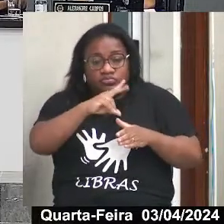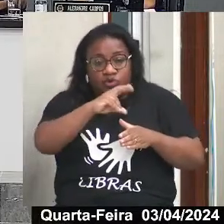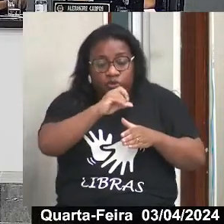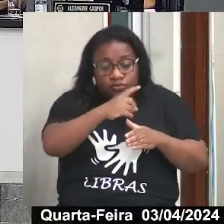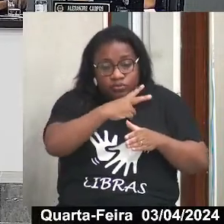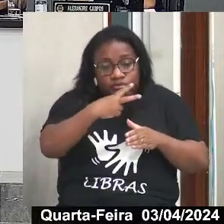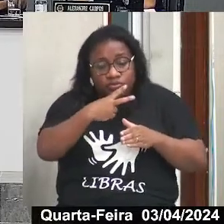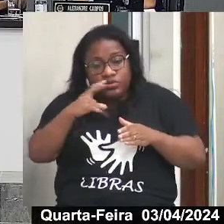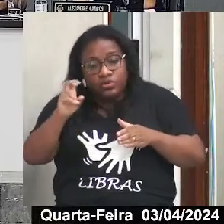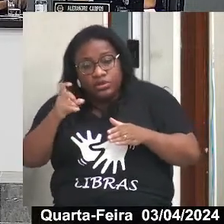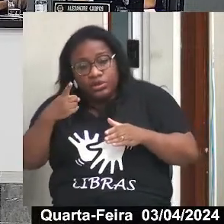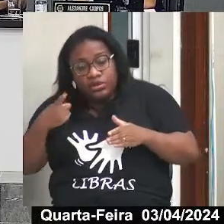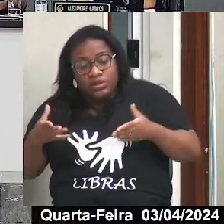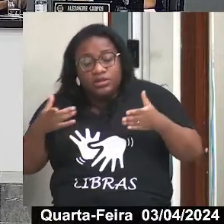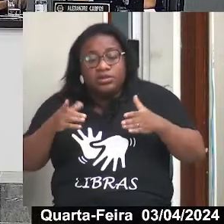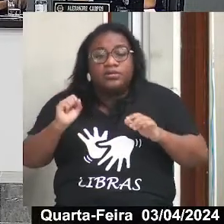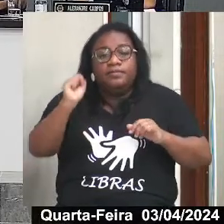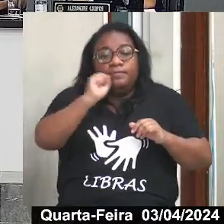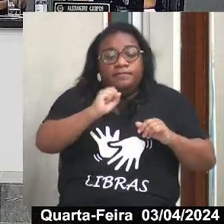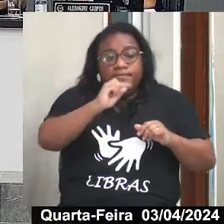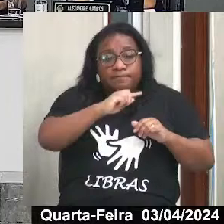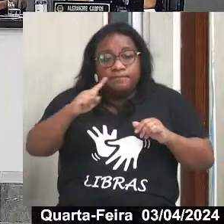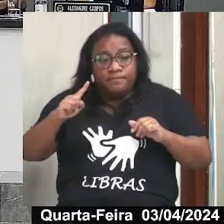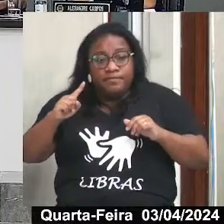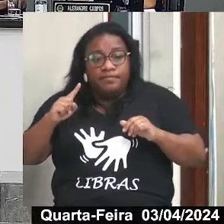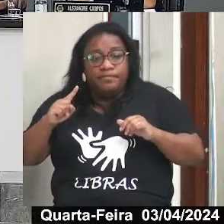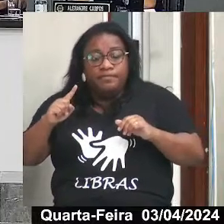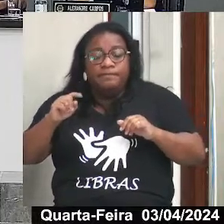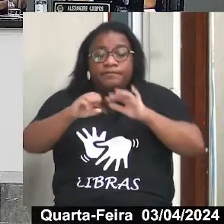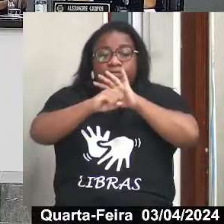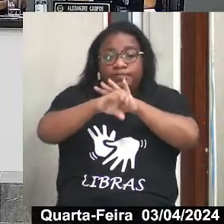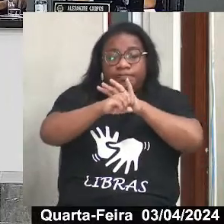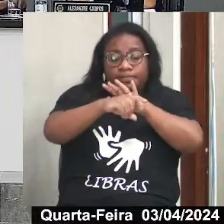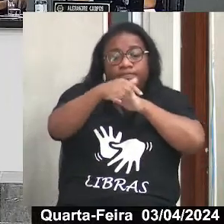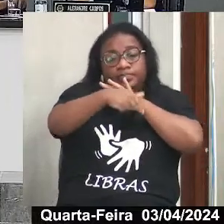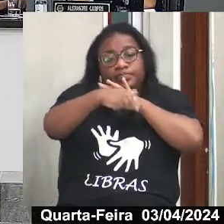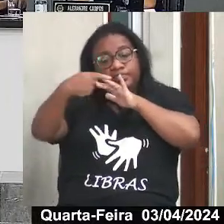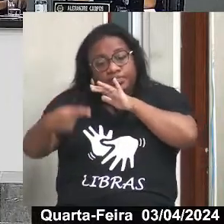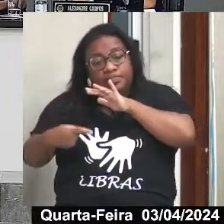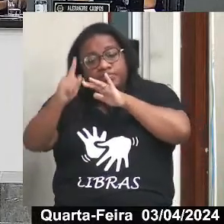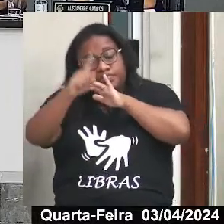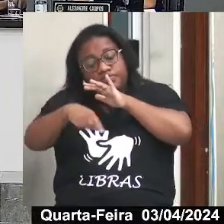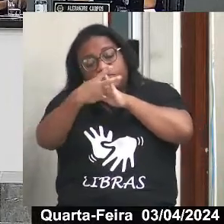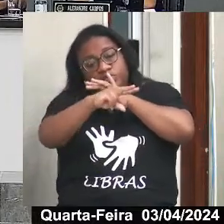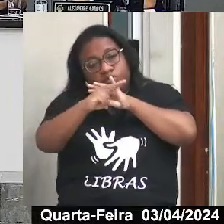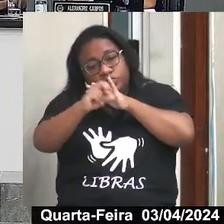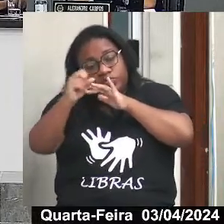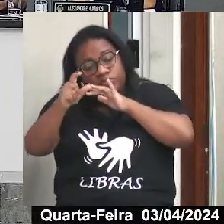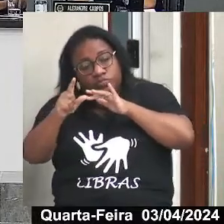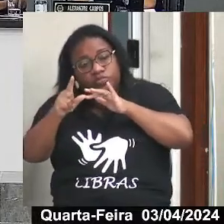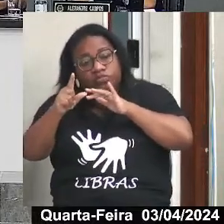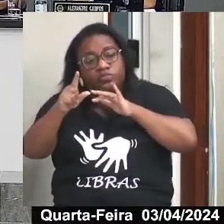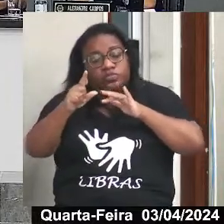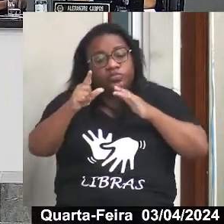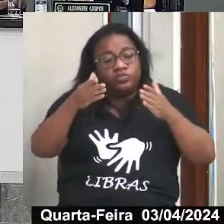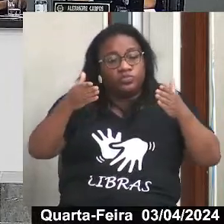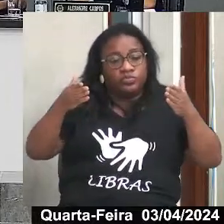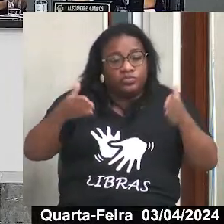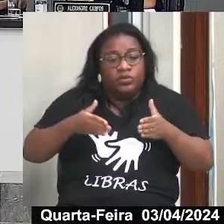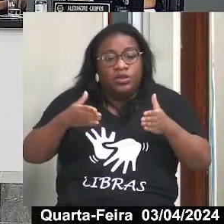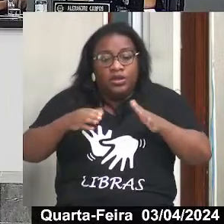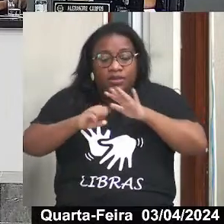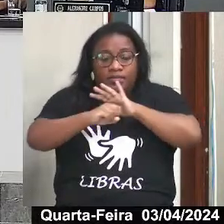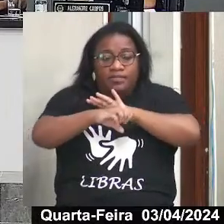número 2251, Jardim Santo Eduardo, em frente à Caixa Econômica. Indicação 71/24, autoria vereador Betinho e vereador